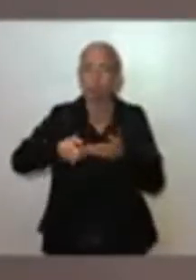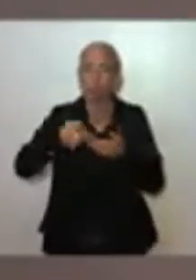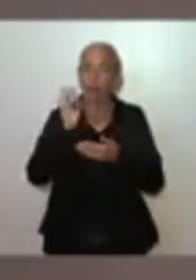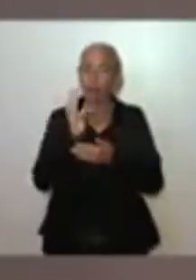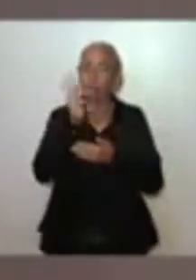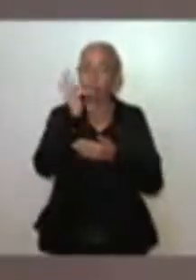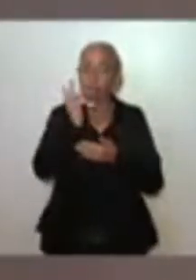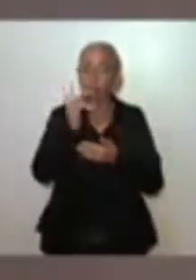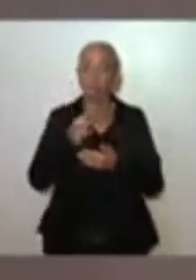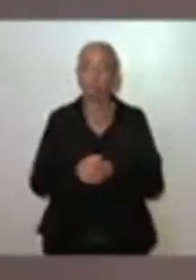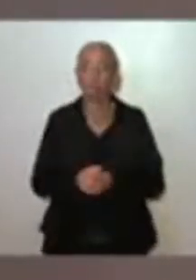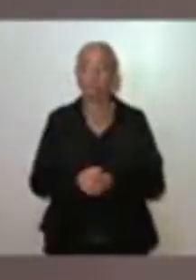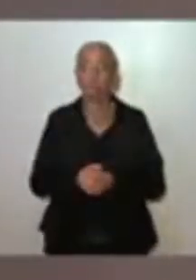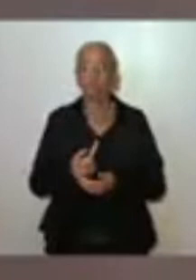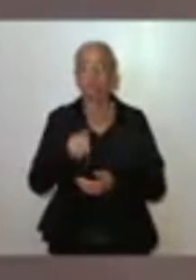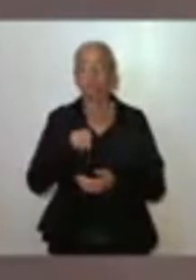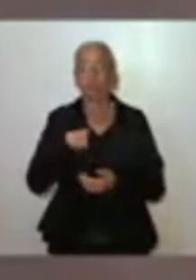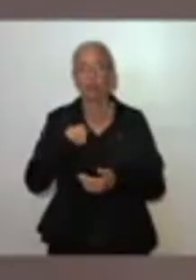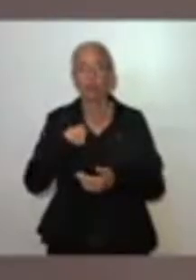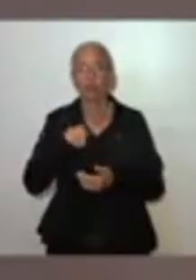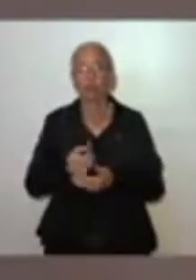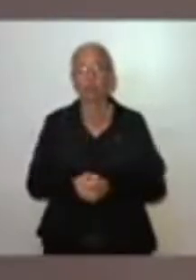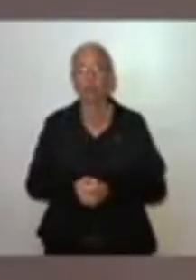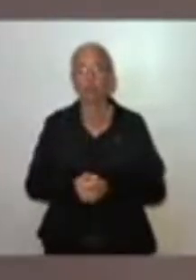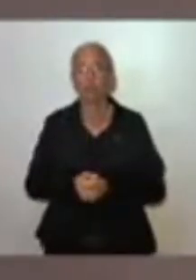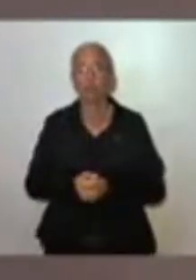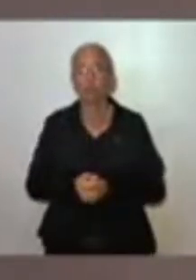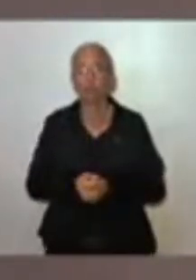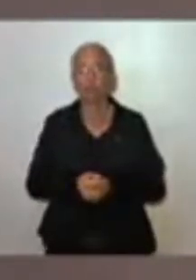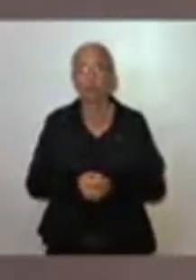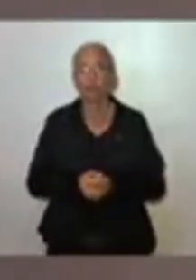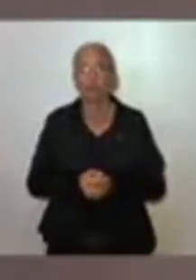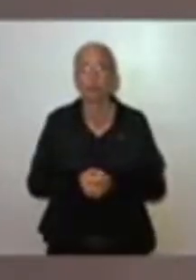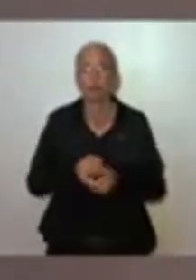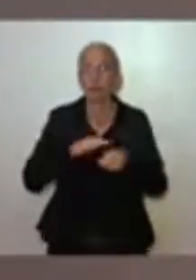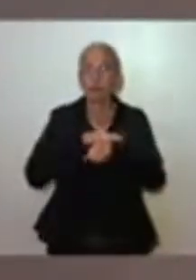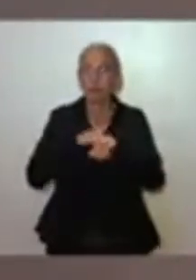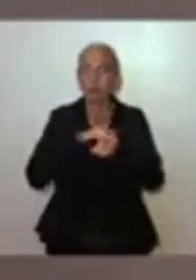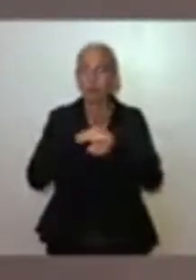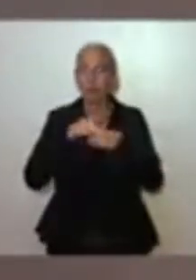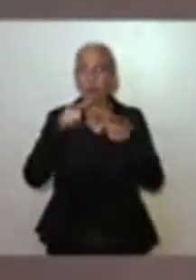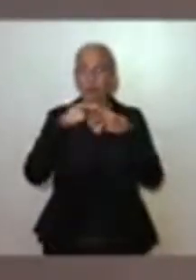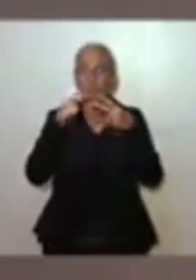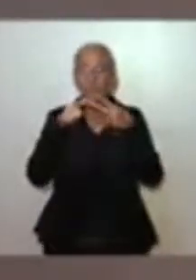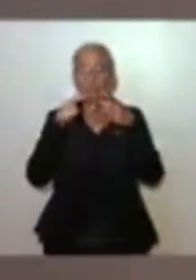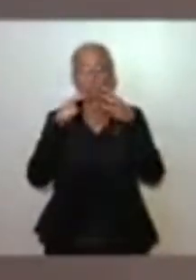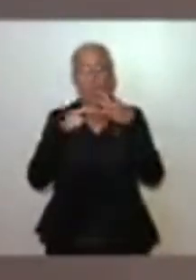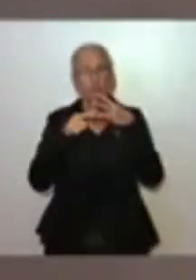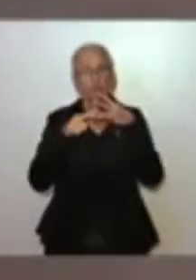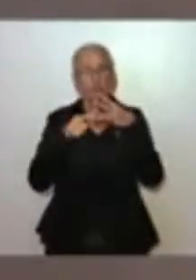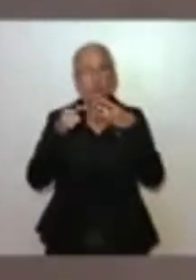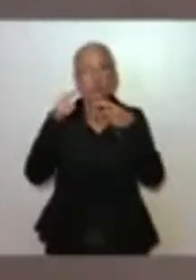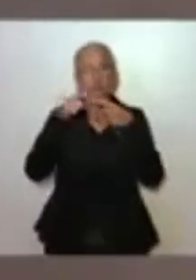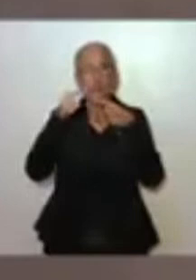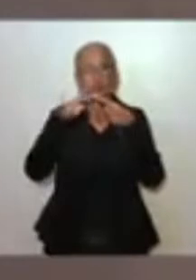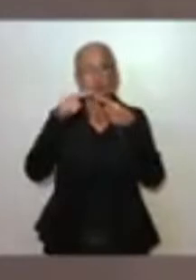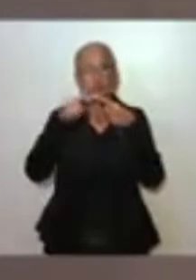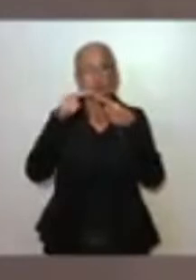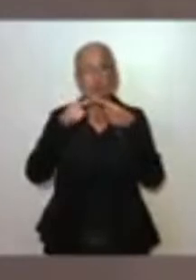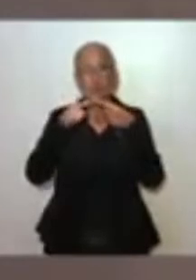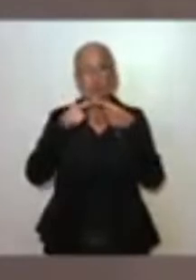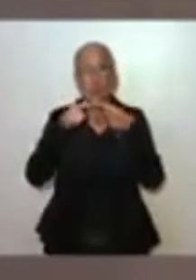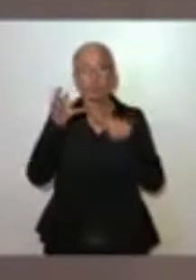eu dividir Como disse essa nossa conversa em três partes e a primeira parte